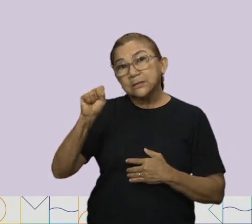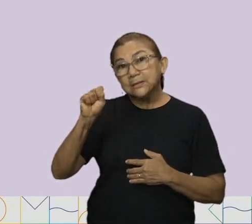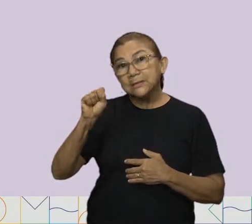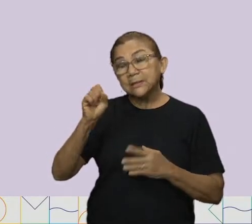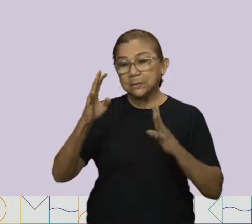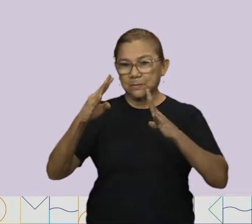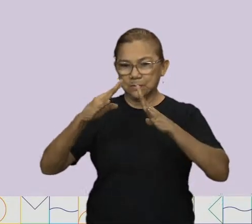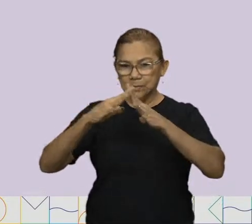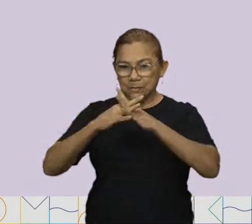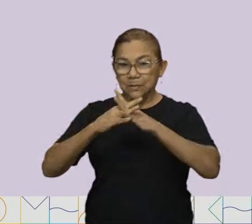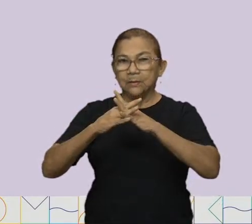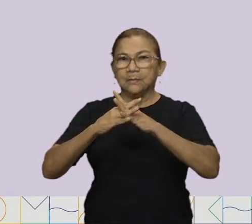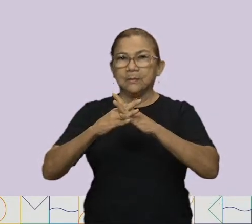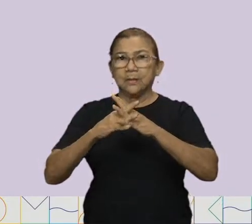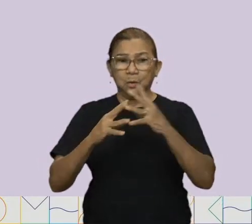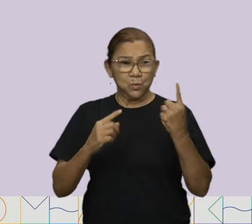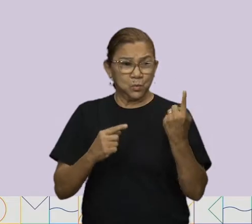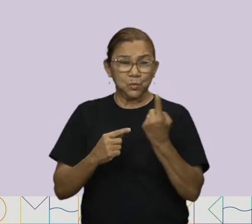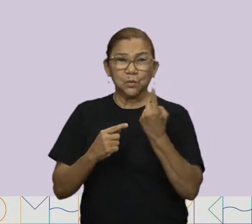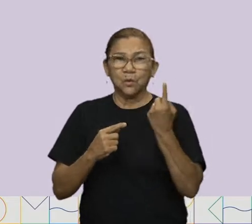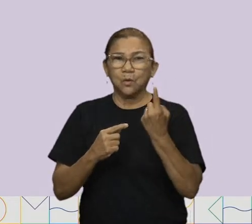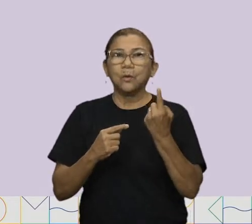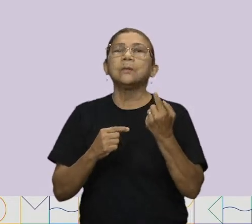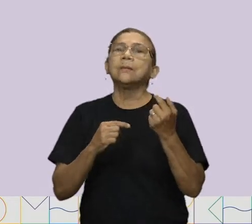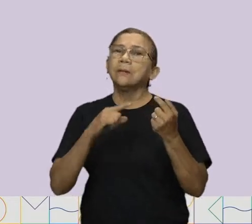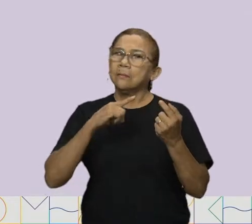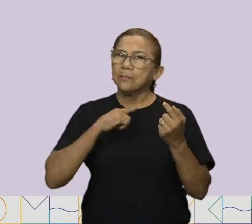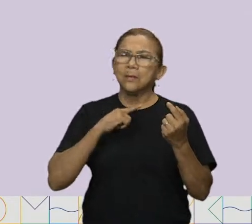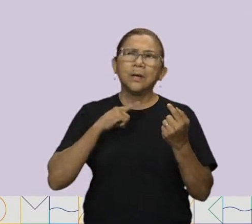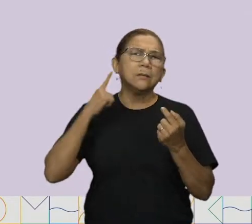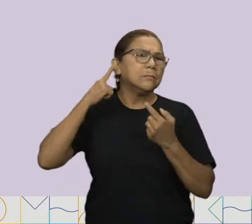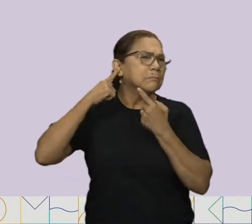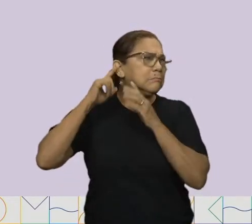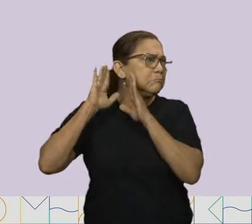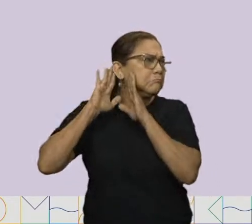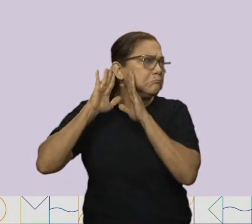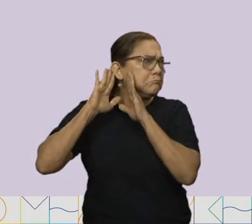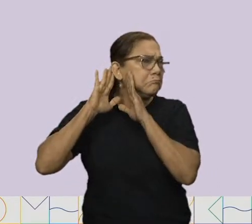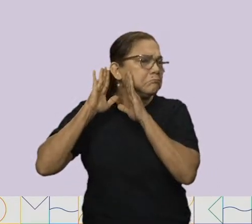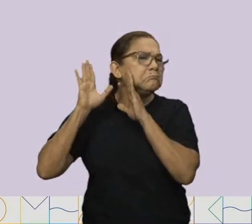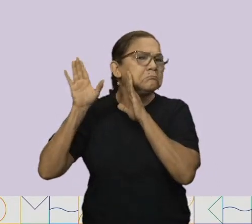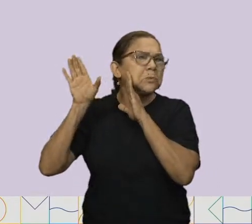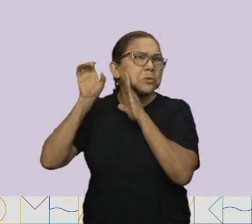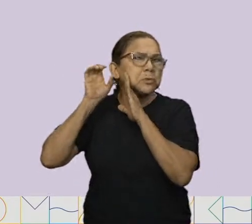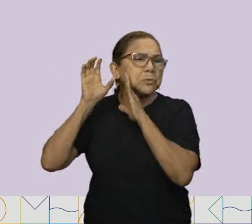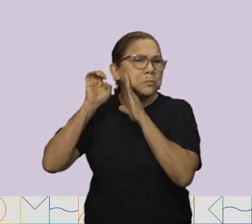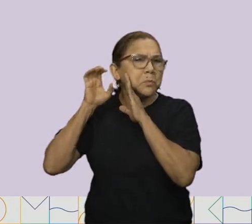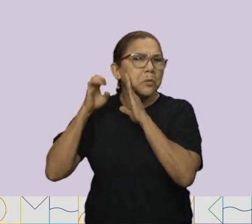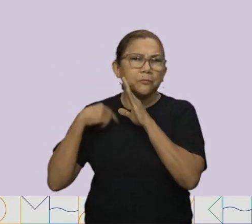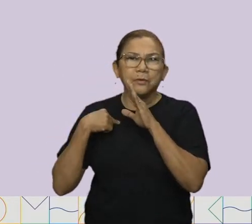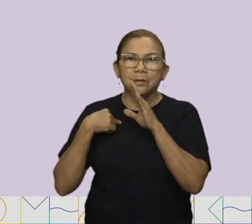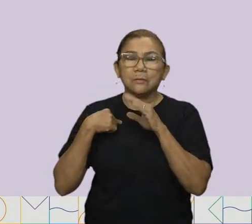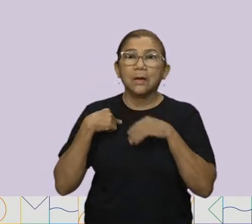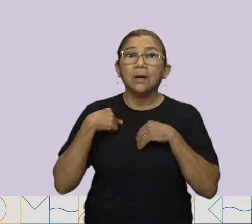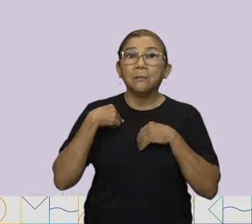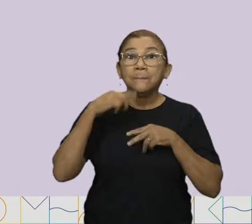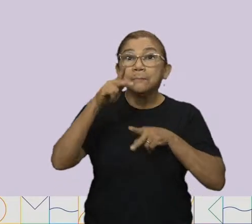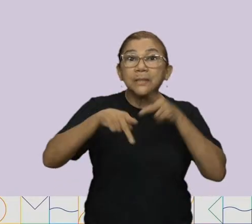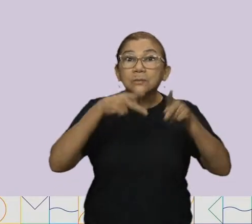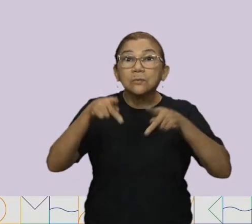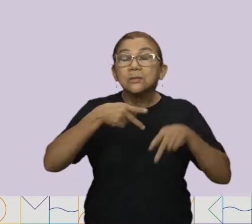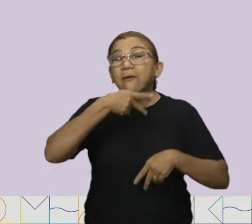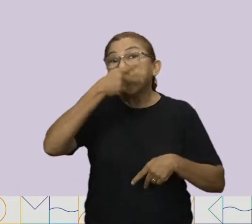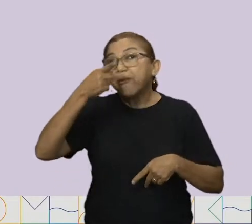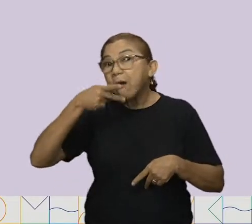é. É só elas terem um som de I ou de U. Quando vocês falam, gente, a